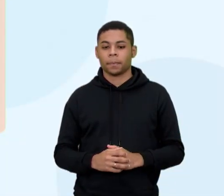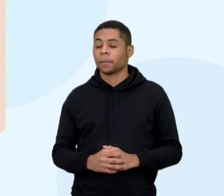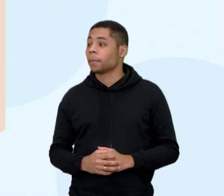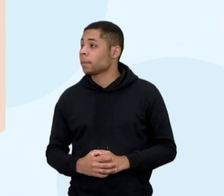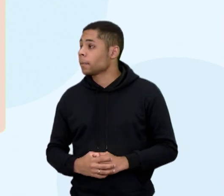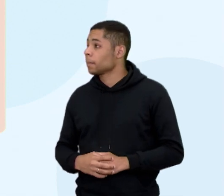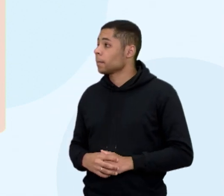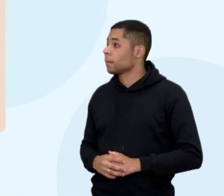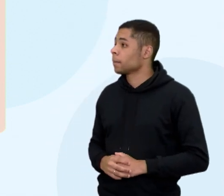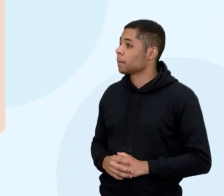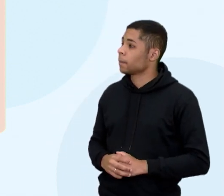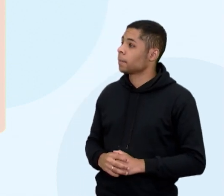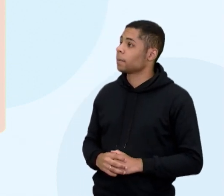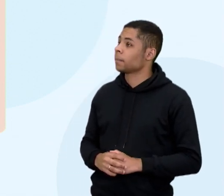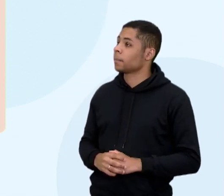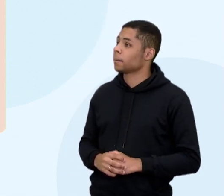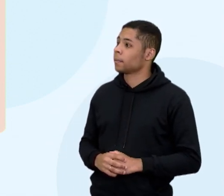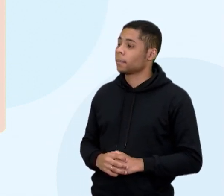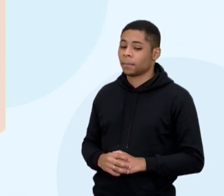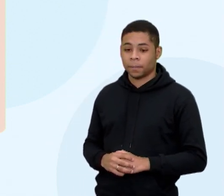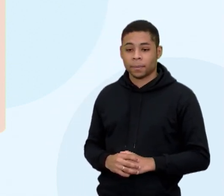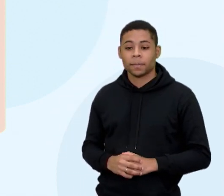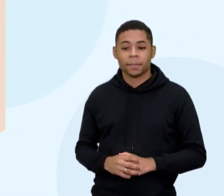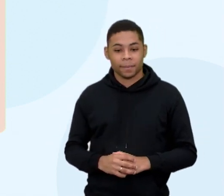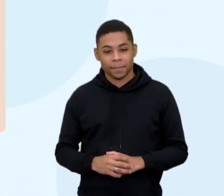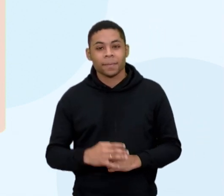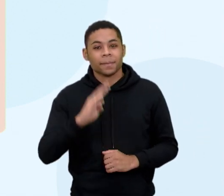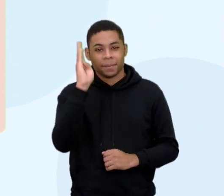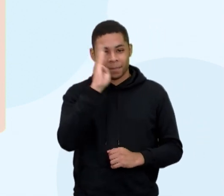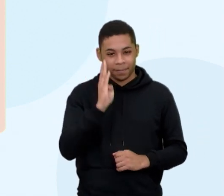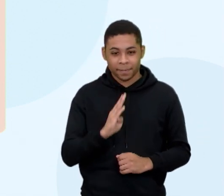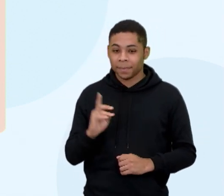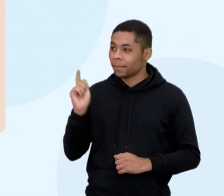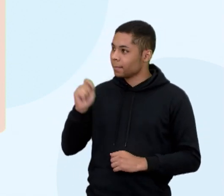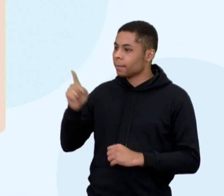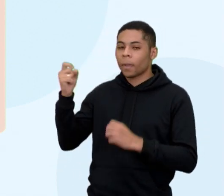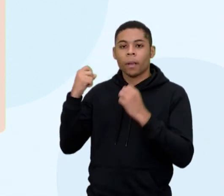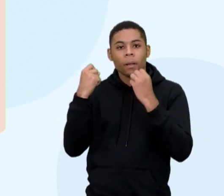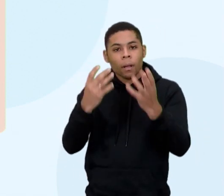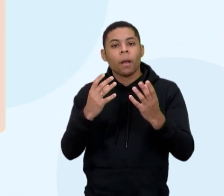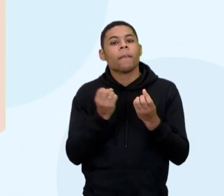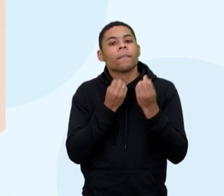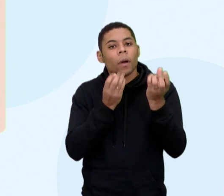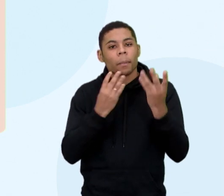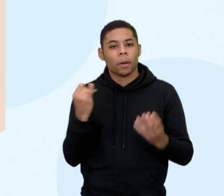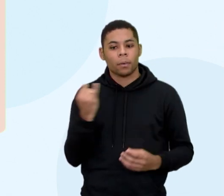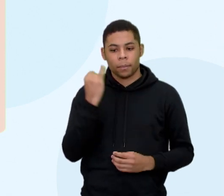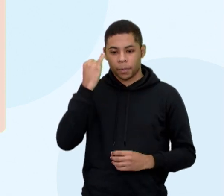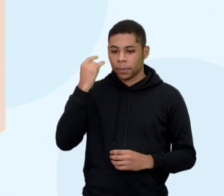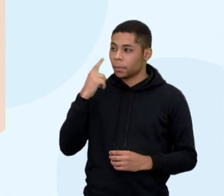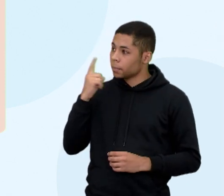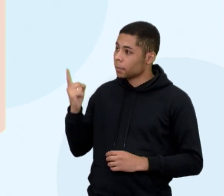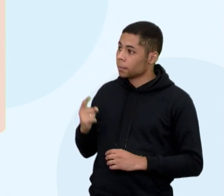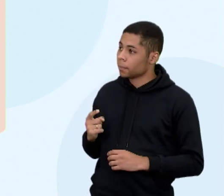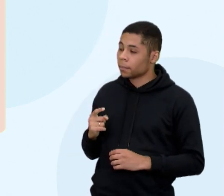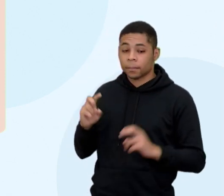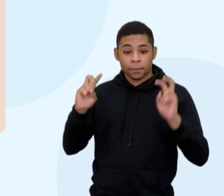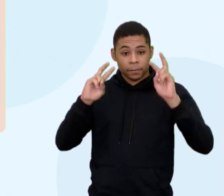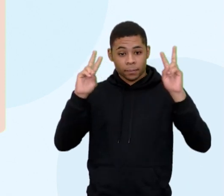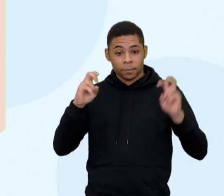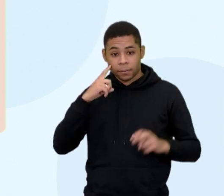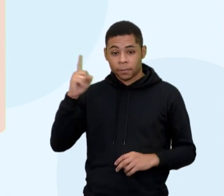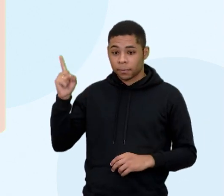aí a pirâmide etária brasileira, né, que serve aí para nos fornecer informações importantes sobre